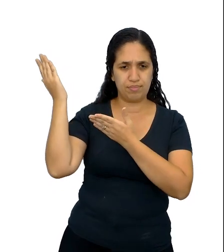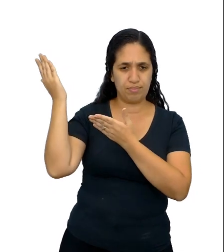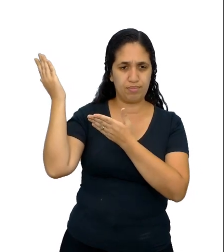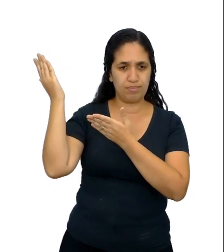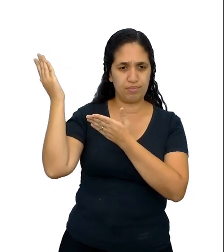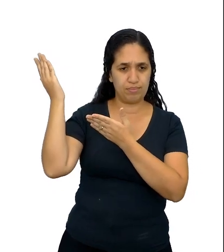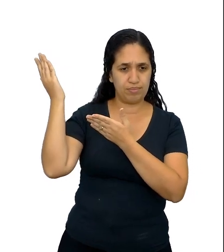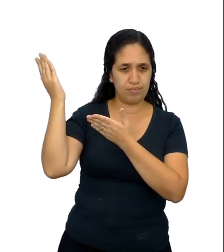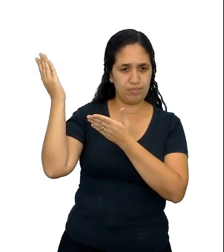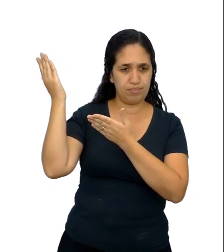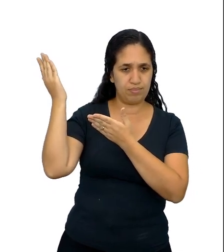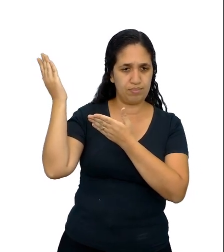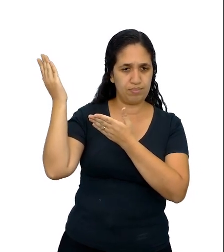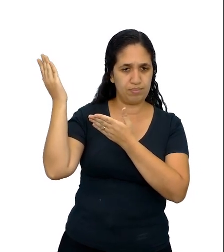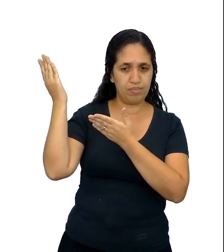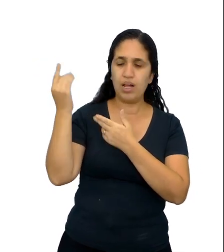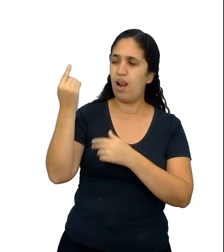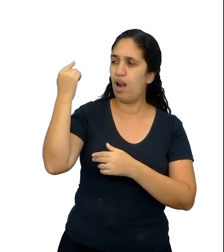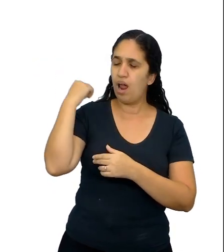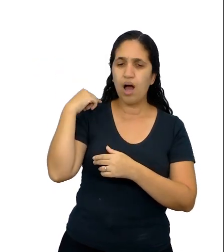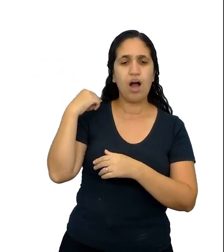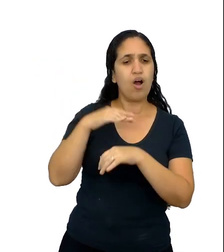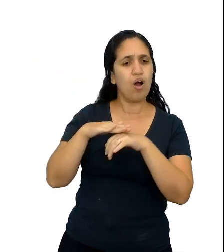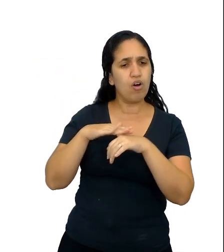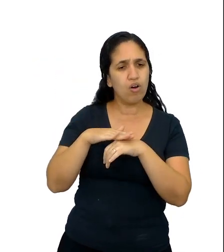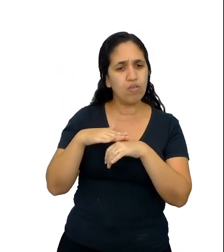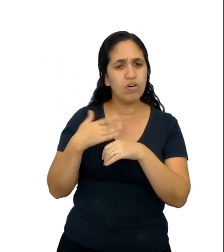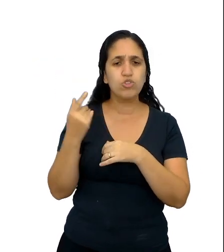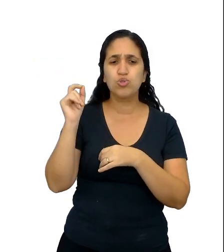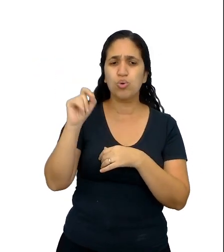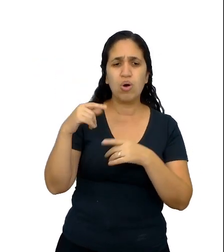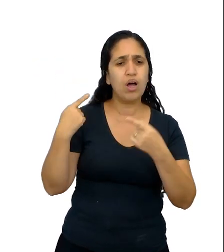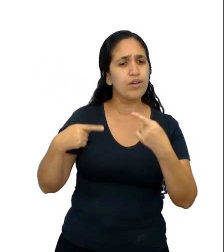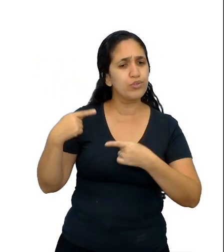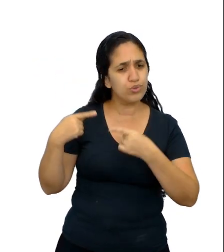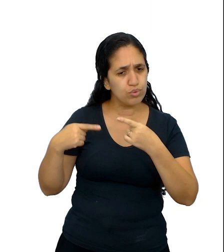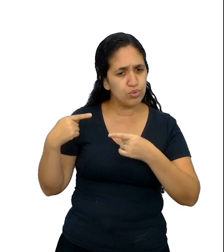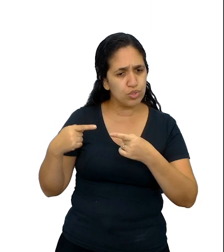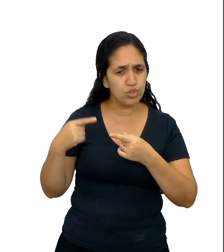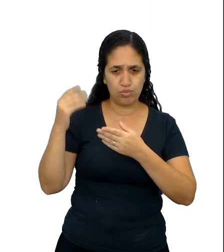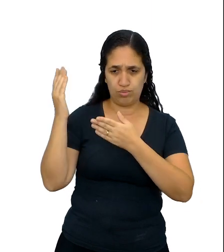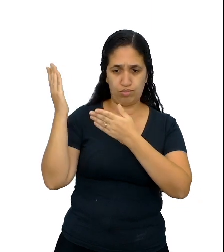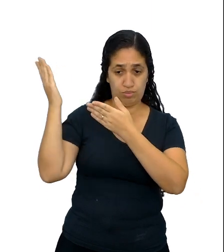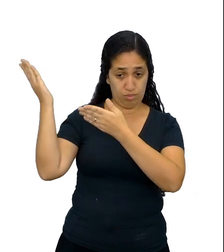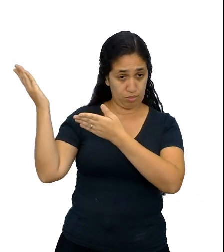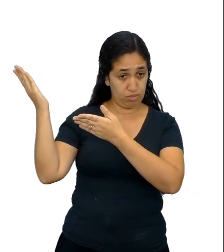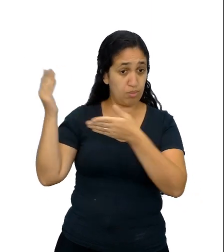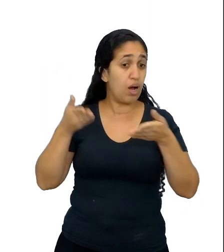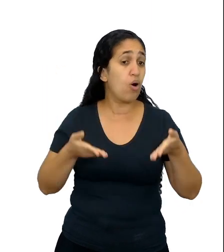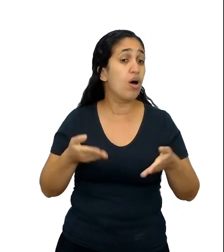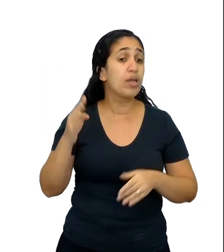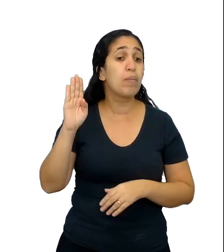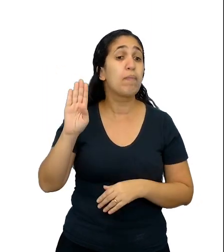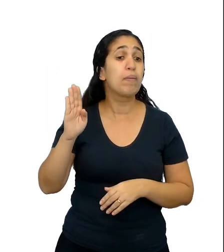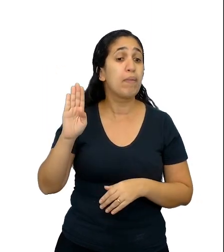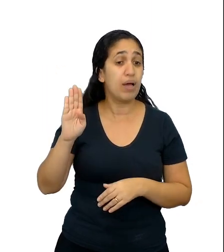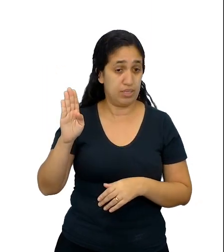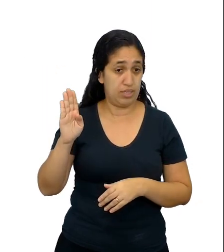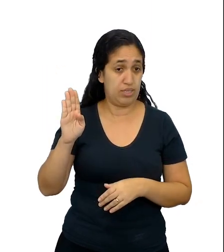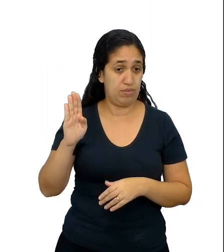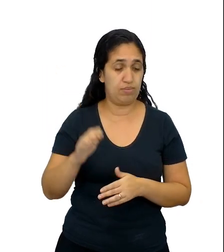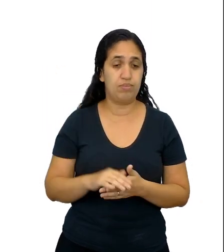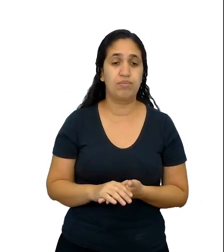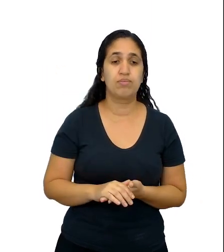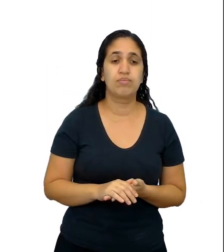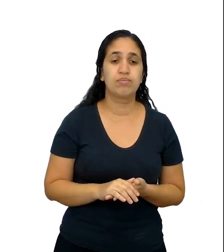na etapa, o que a gente conversou, né? O que a gente discutiu um pouco para este bimestre? Esse bimestre,